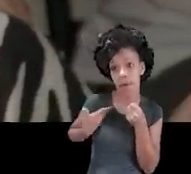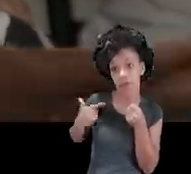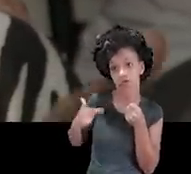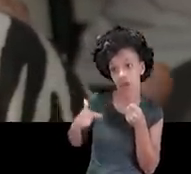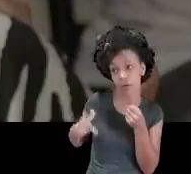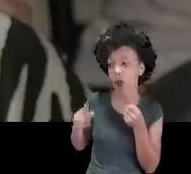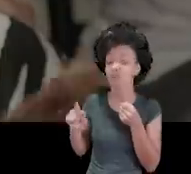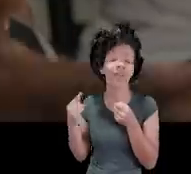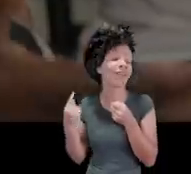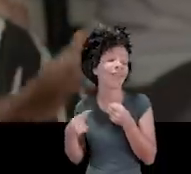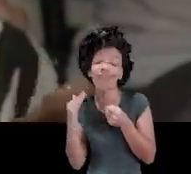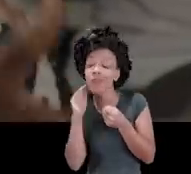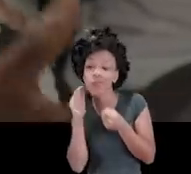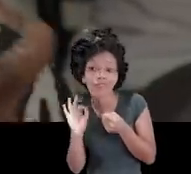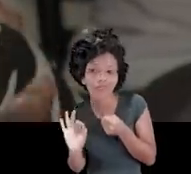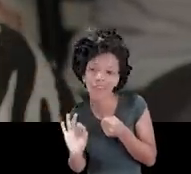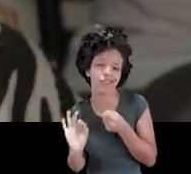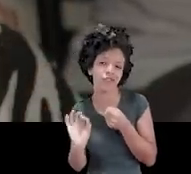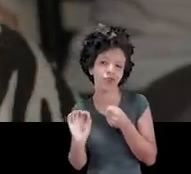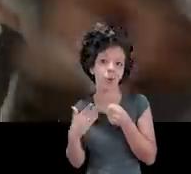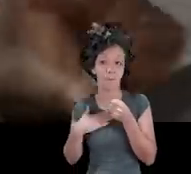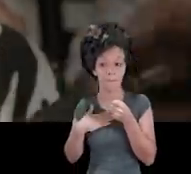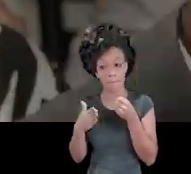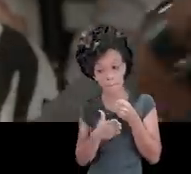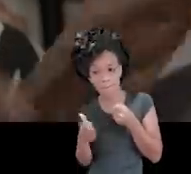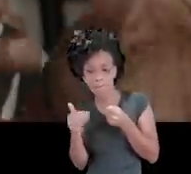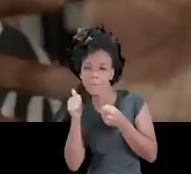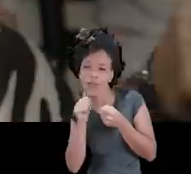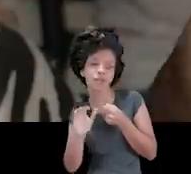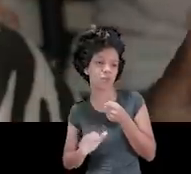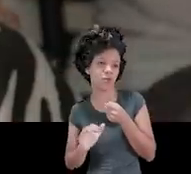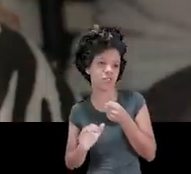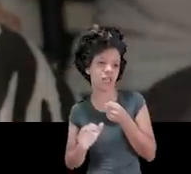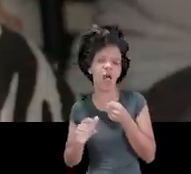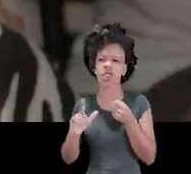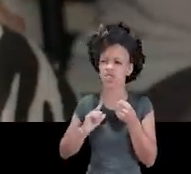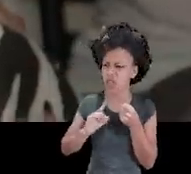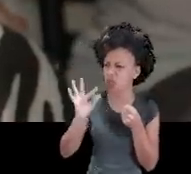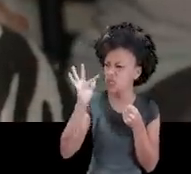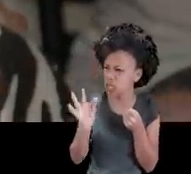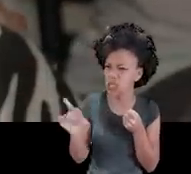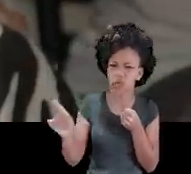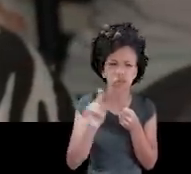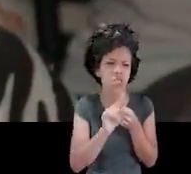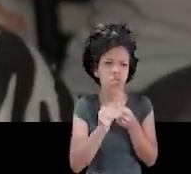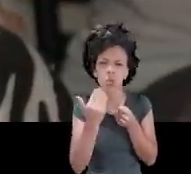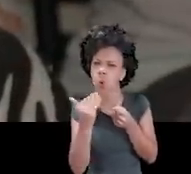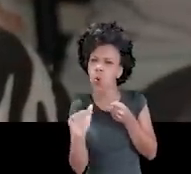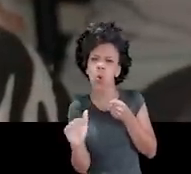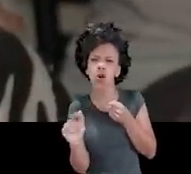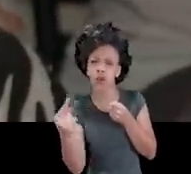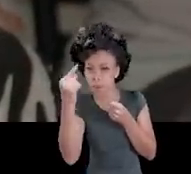mas ele não entende o momento da minha esposa. Tenho certeza que todos os senhores que aqui estão não compactuam com o